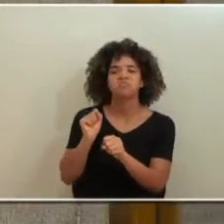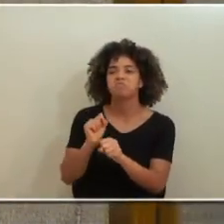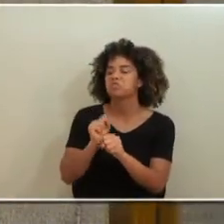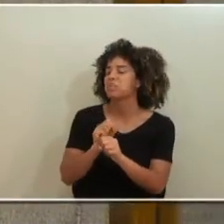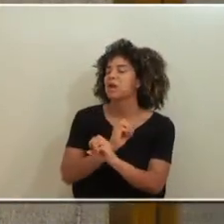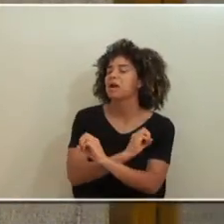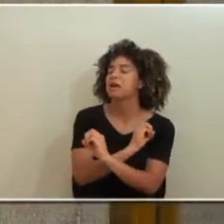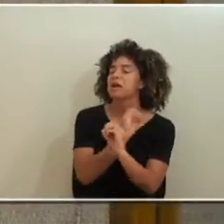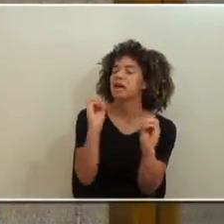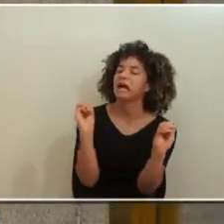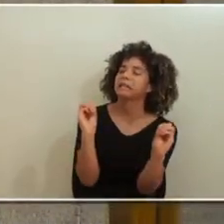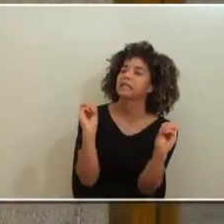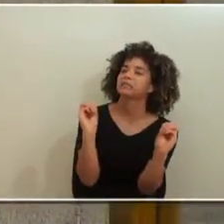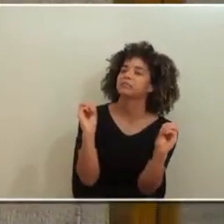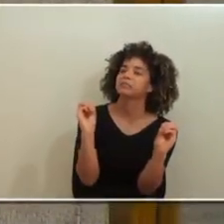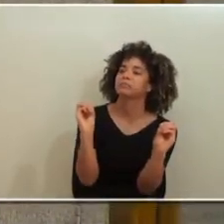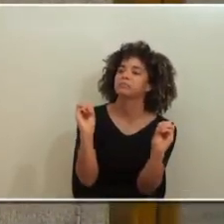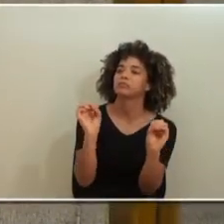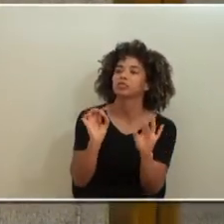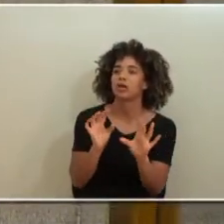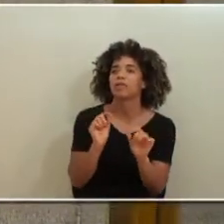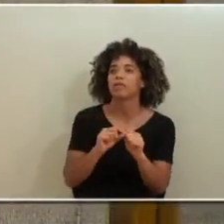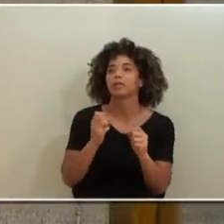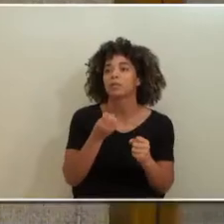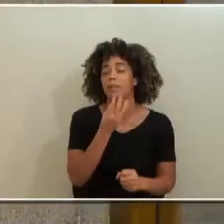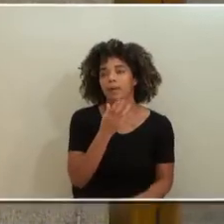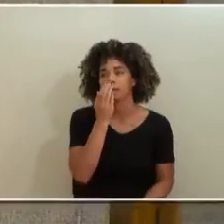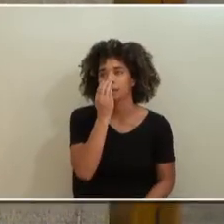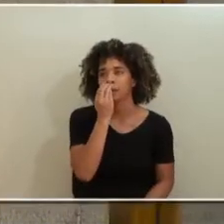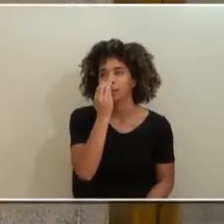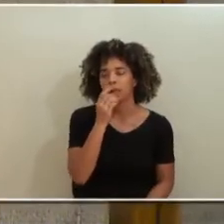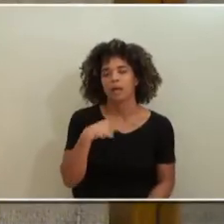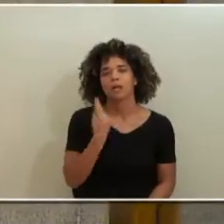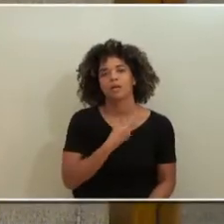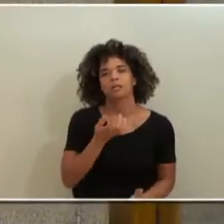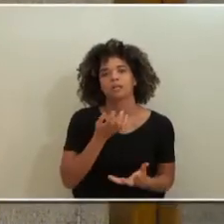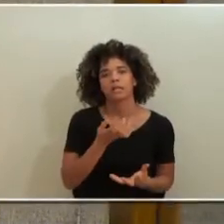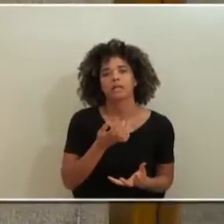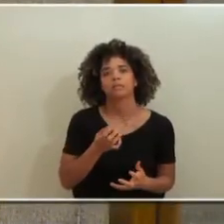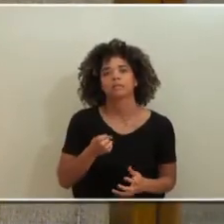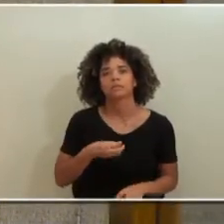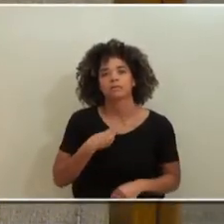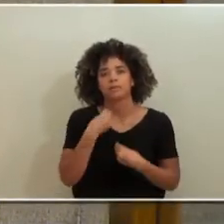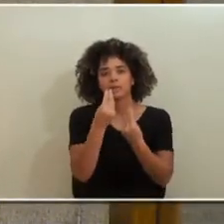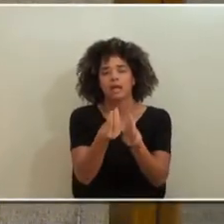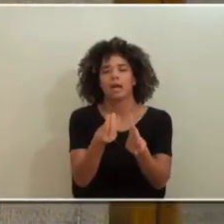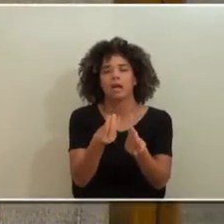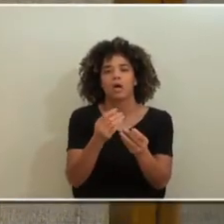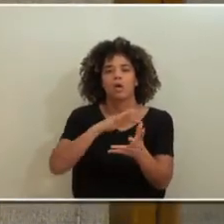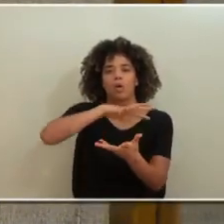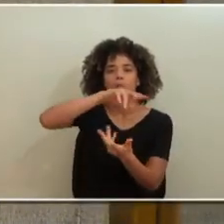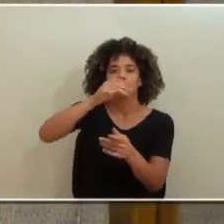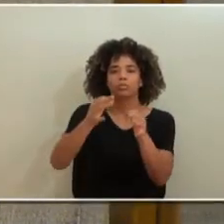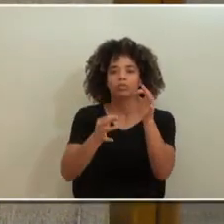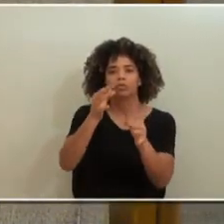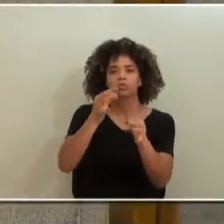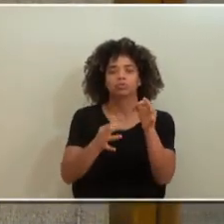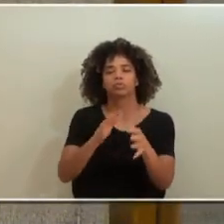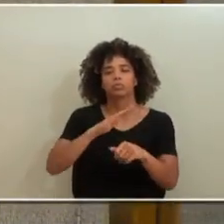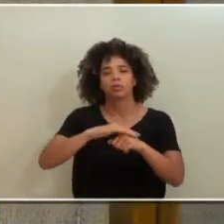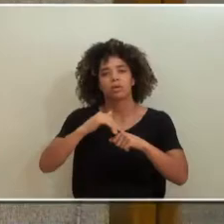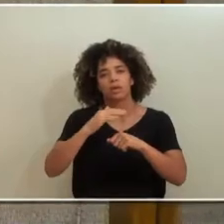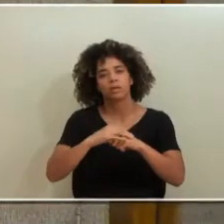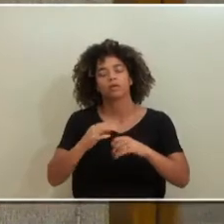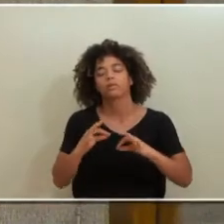justo e fraterno para todos, inspirando os jovens a assumirem o seu desenvolvimento nesta